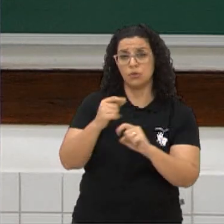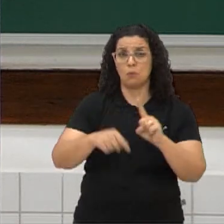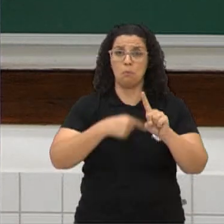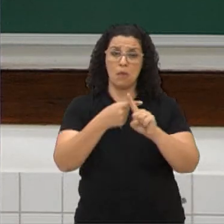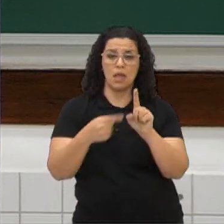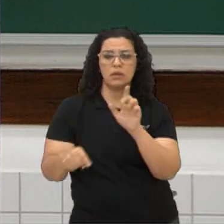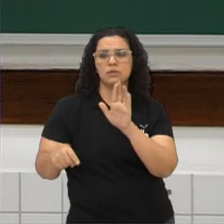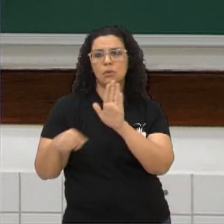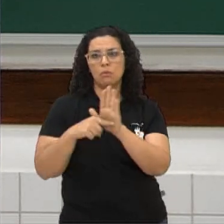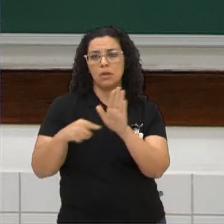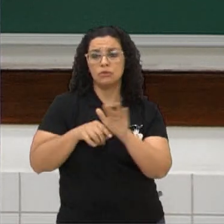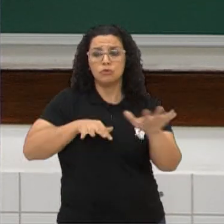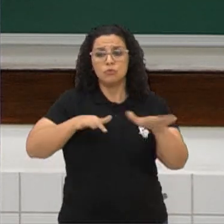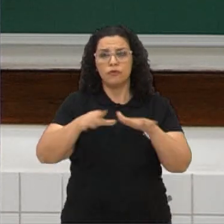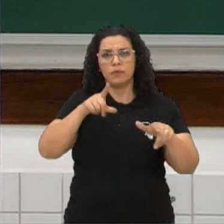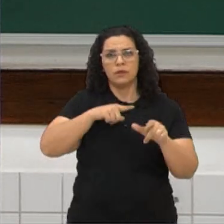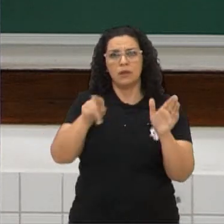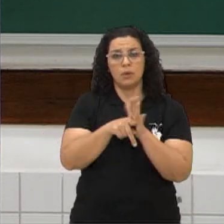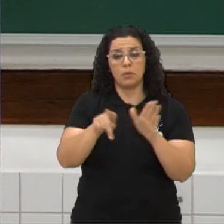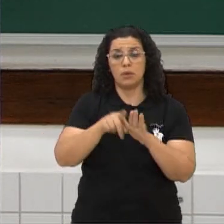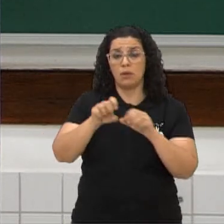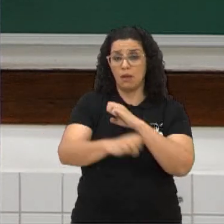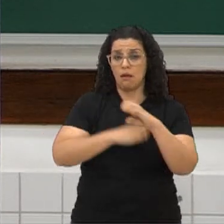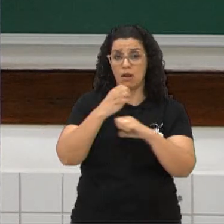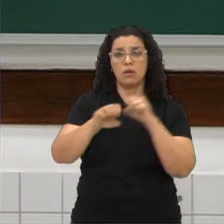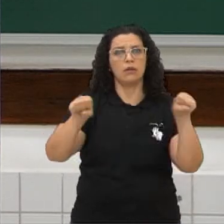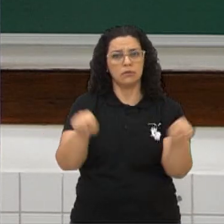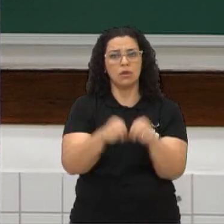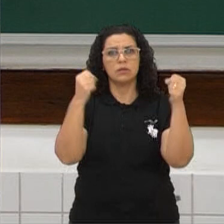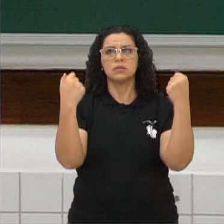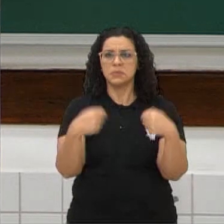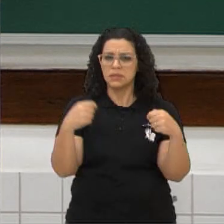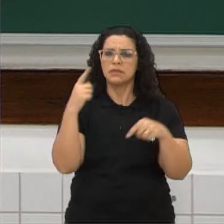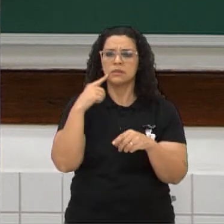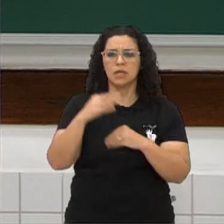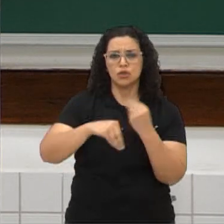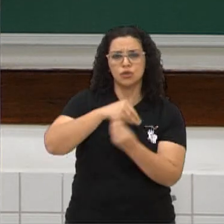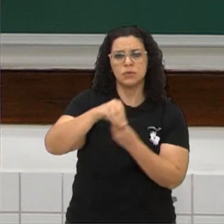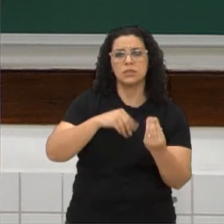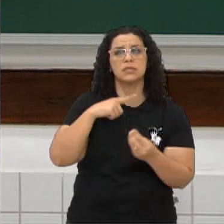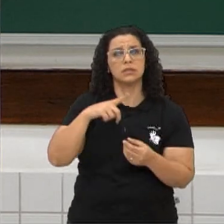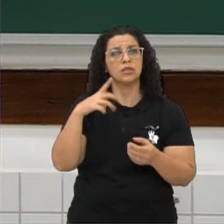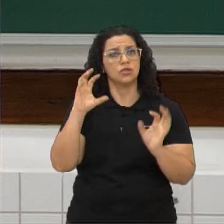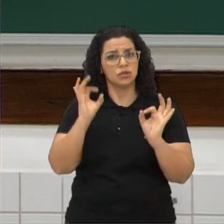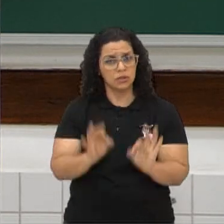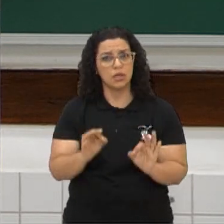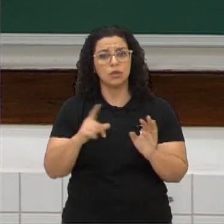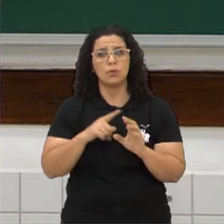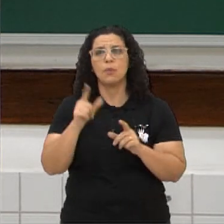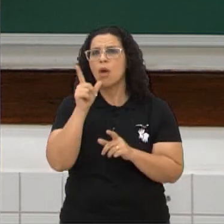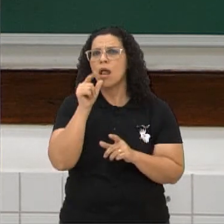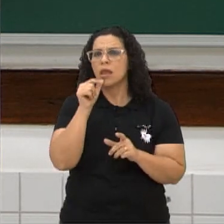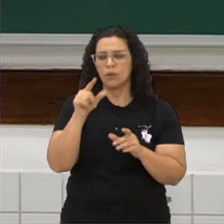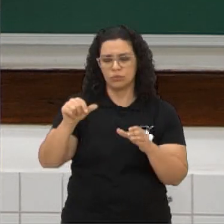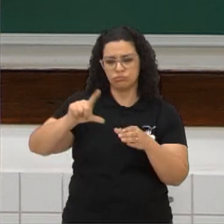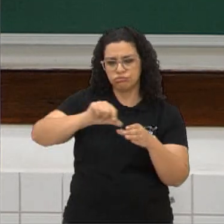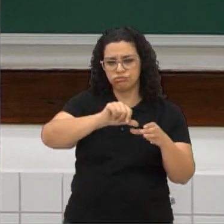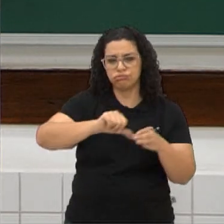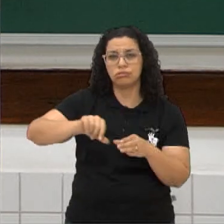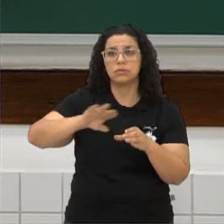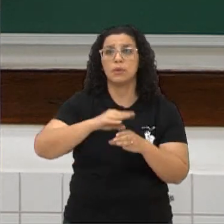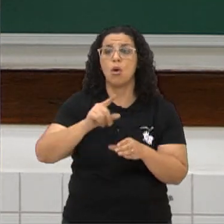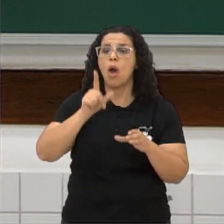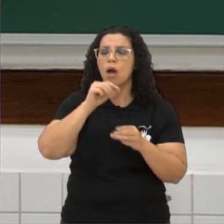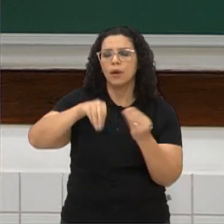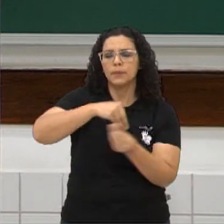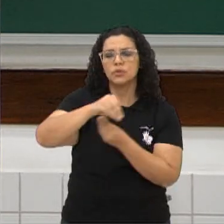com mobilidade. E na eletrólise é preciso, então, que a substância esteja fundida, ou seja, no estado líquido, ou em solução